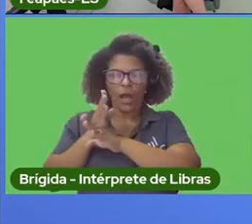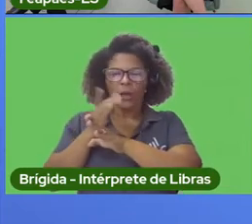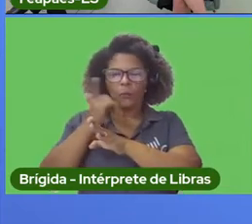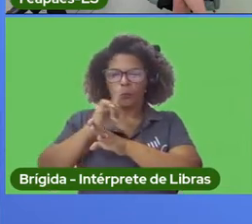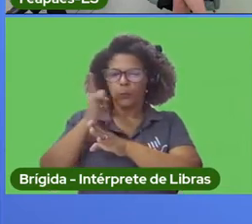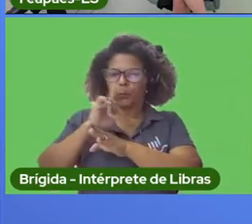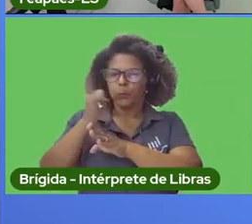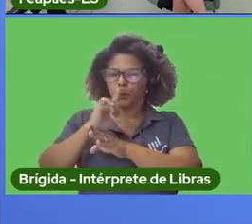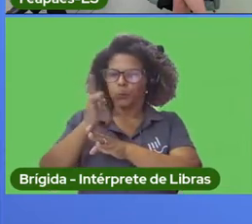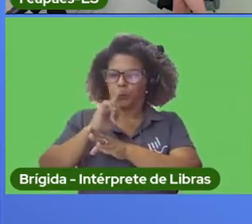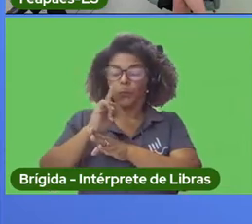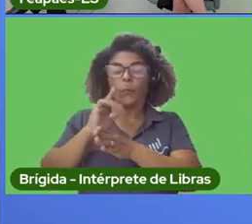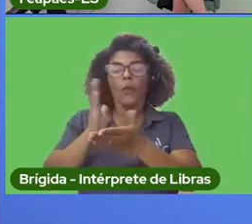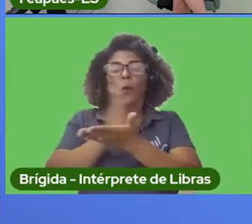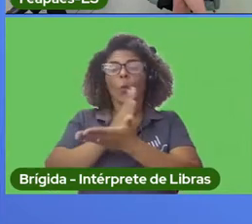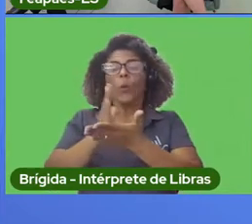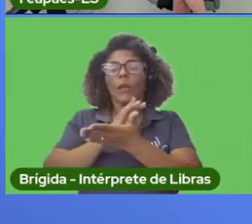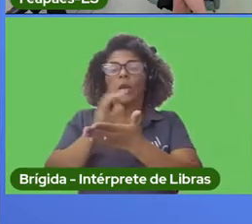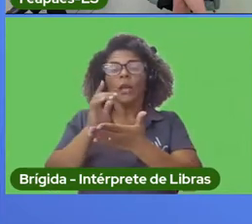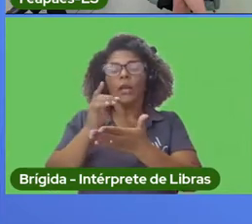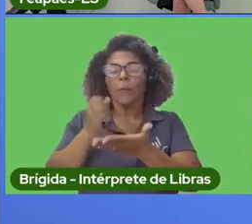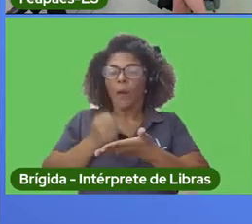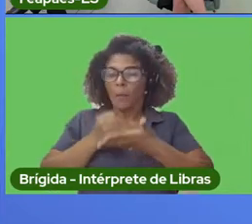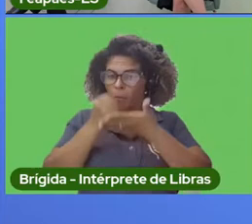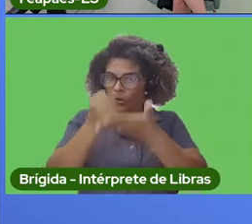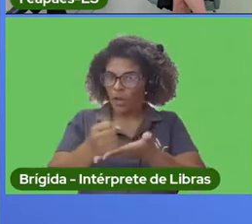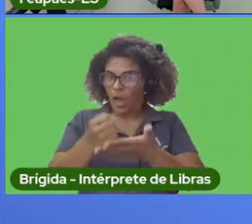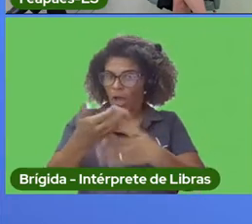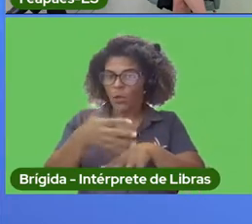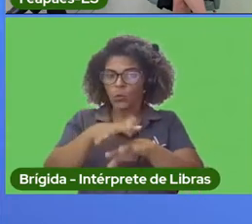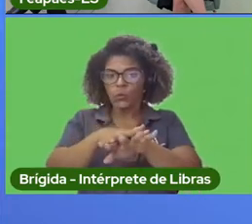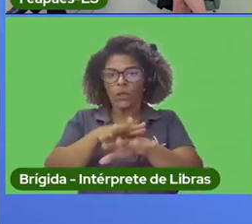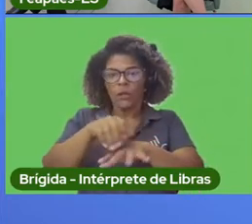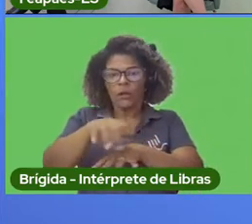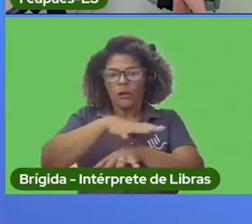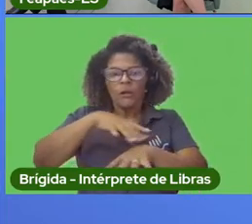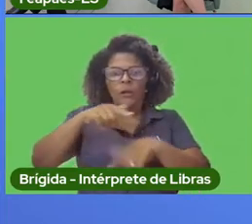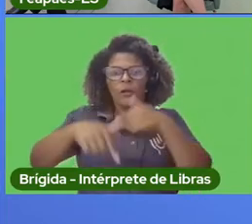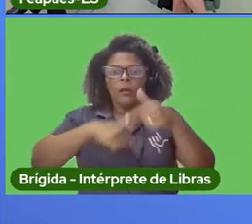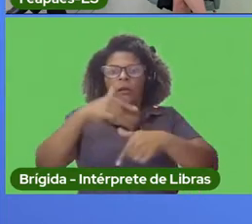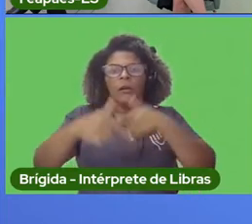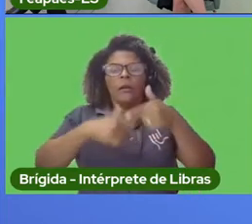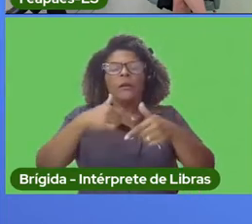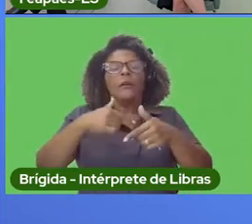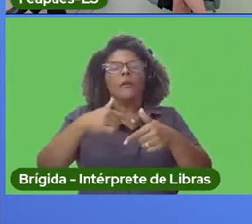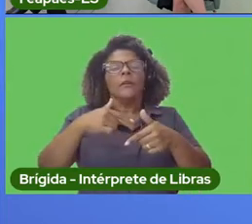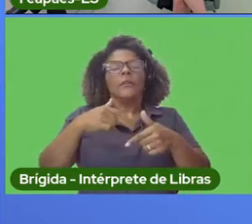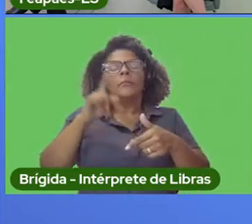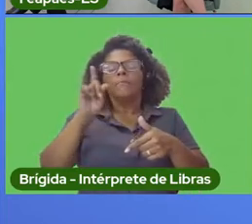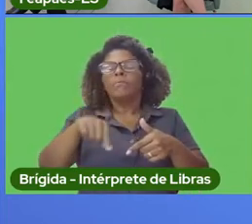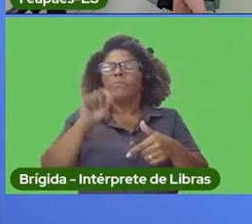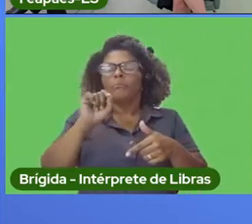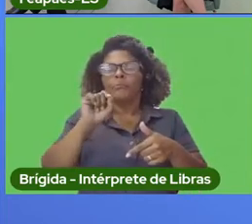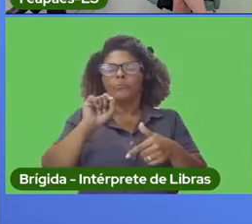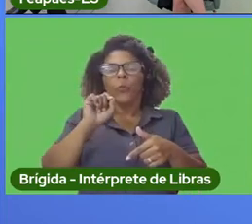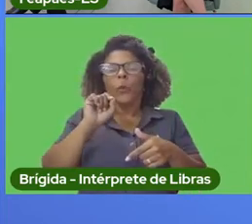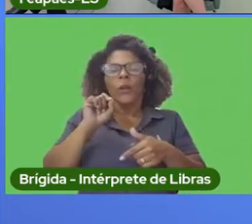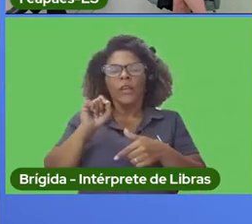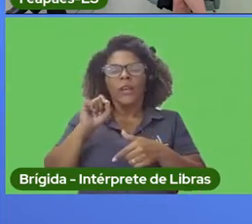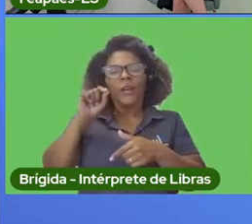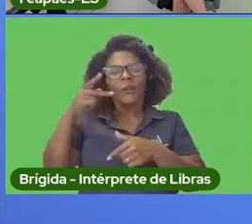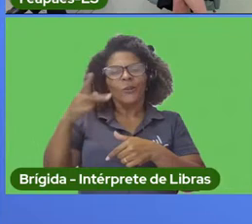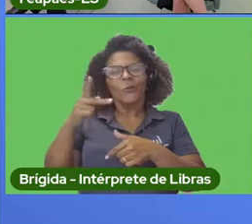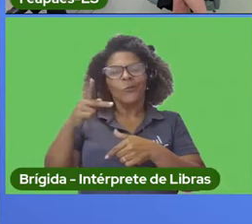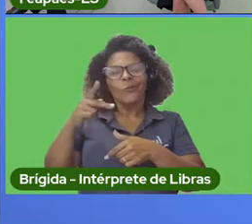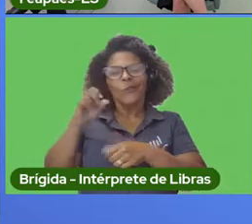de as alternativas que eles encontraram para favorecer essa inclusão passa exatamente por aquilo que o emprego apoiado oferece.